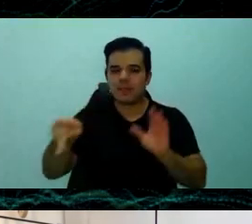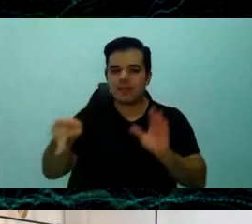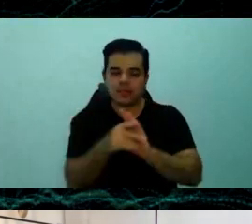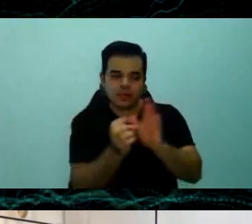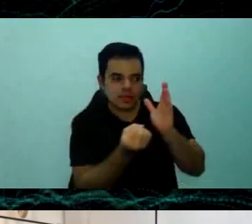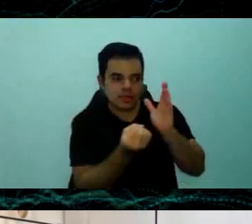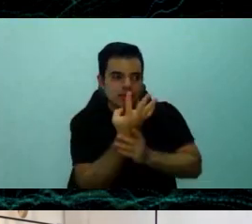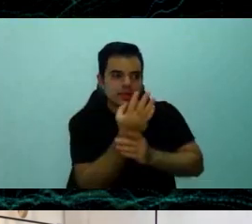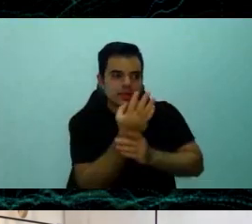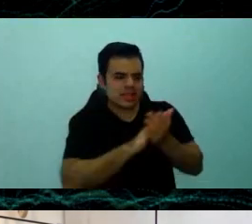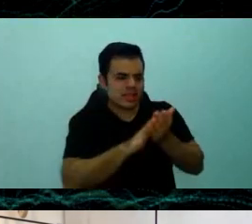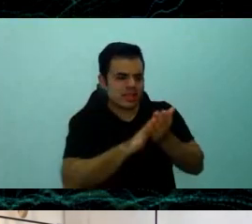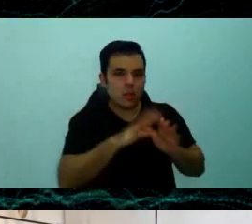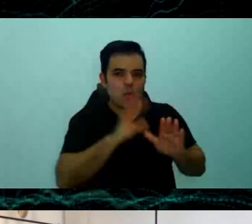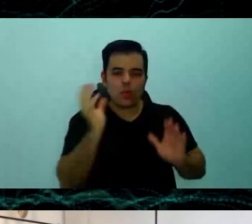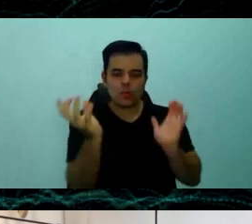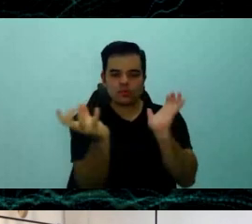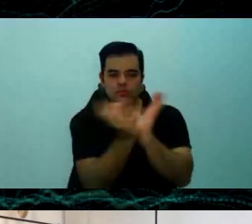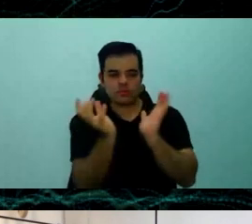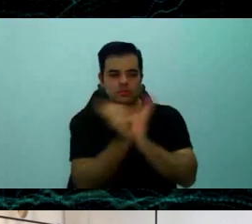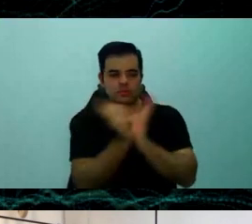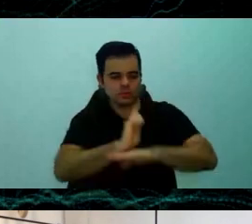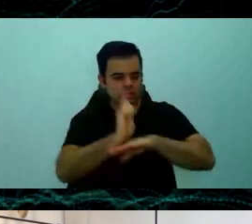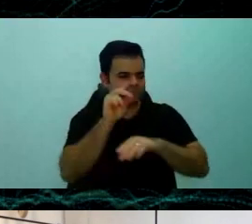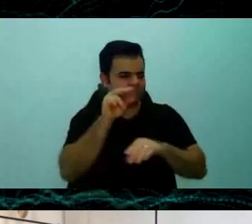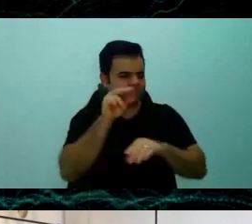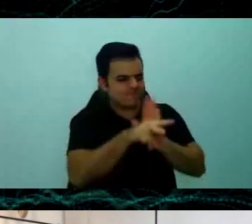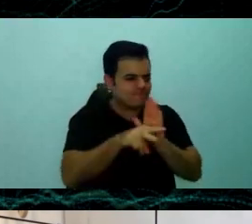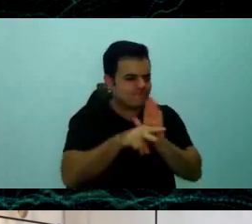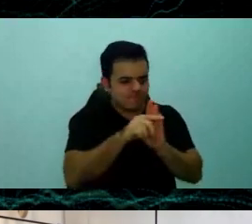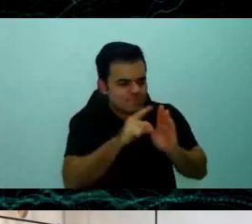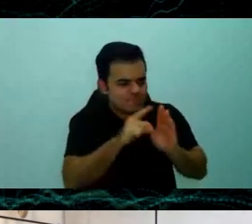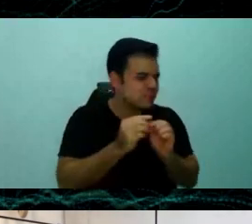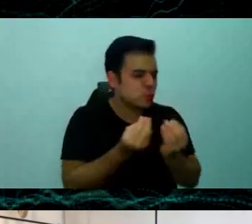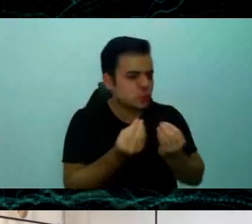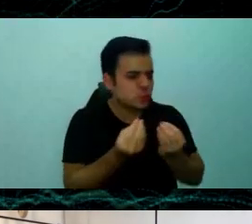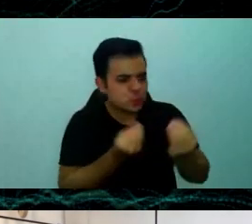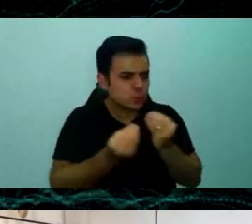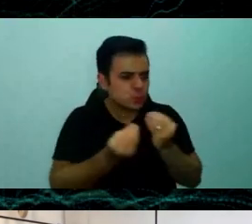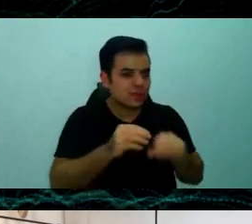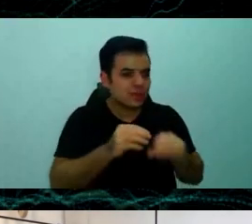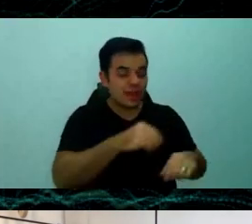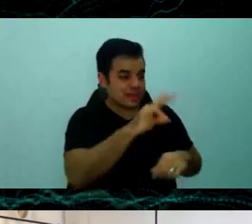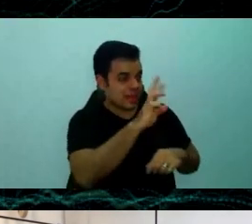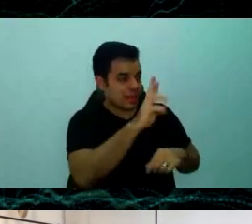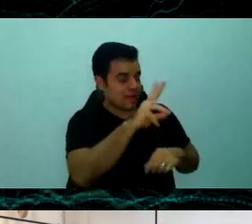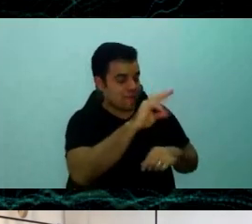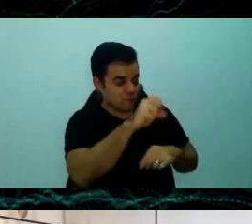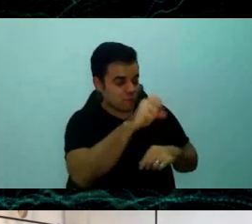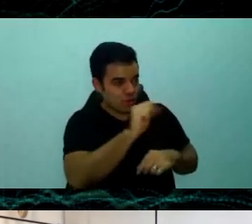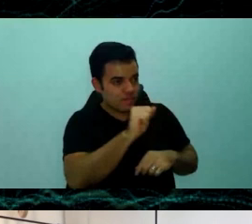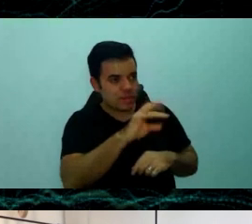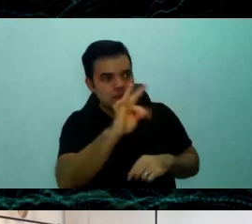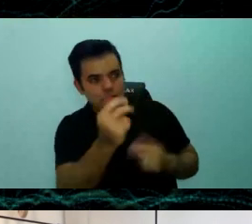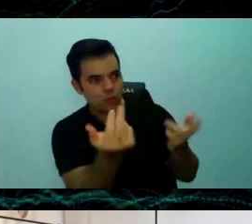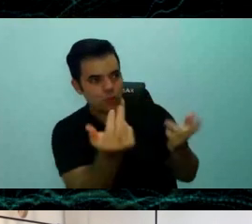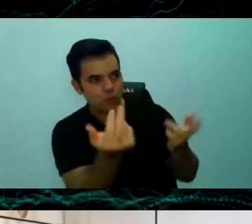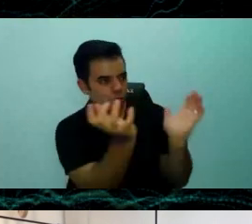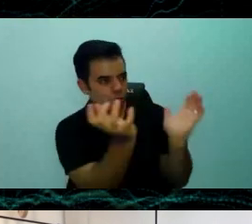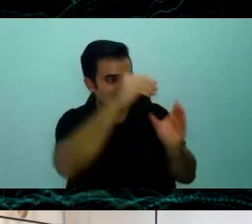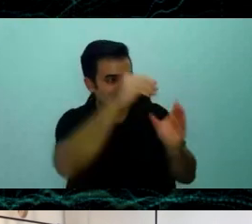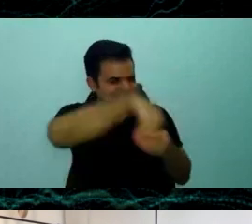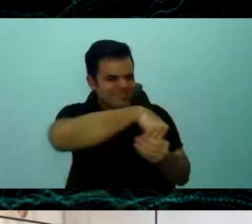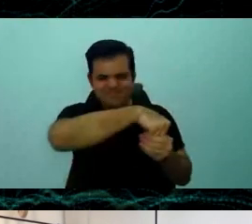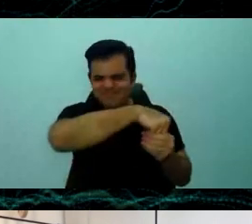gerenciar com uma equipe, né? Se tiver mais de uma pessoa trabalhando mesmo Terraform, já é um caos, né? Então, algum